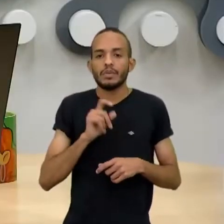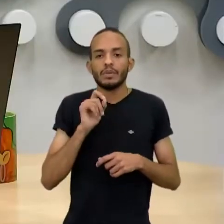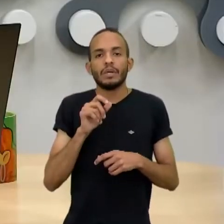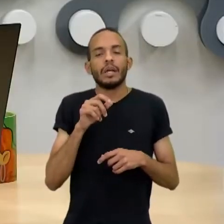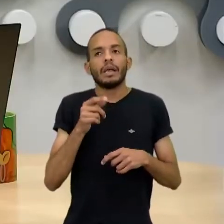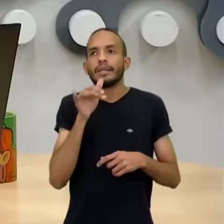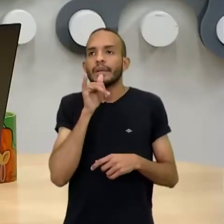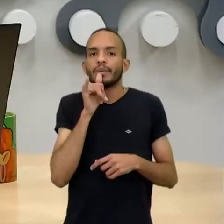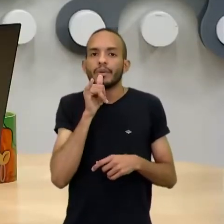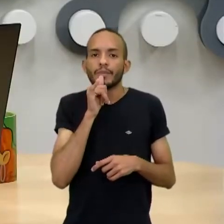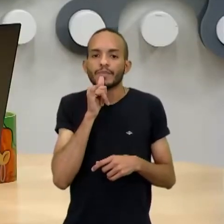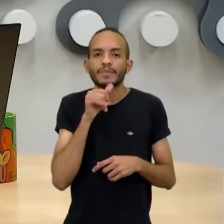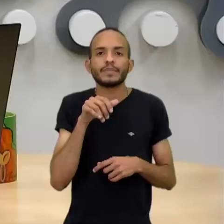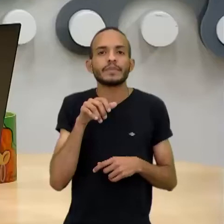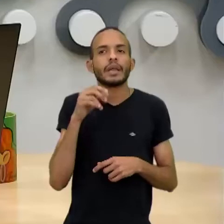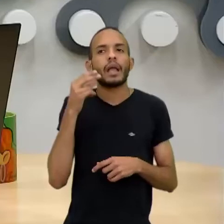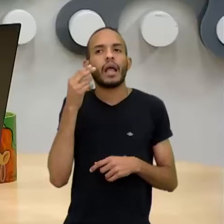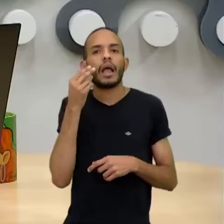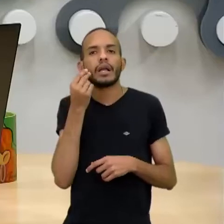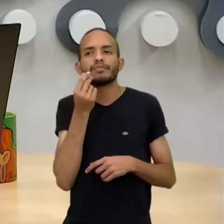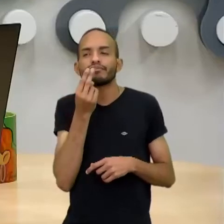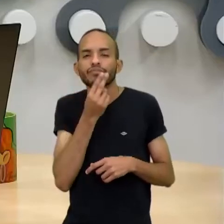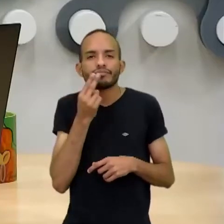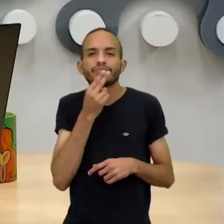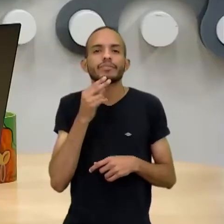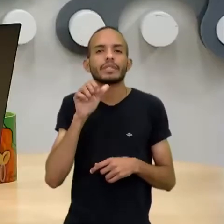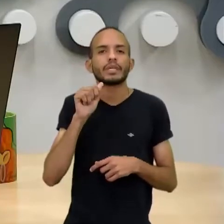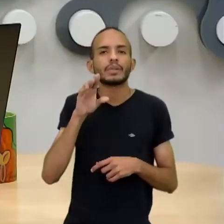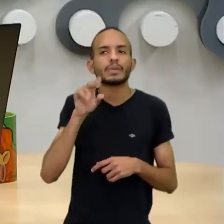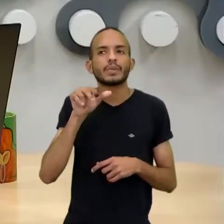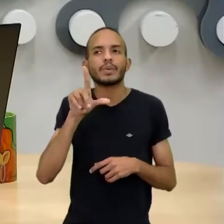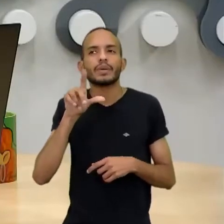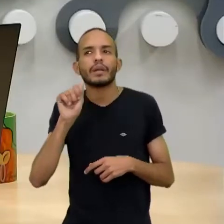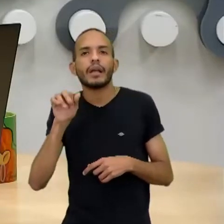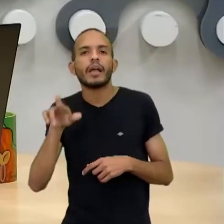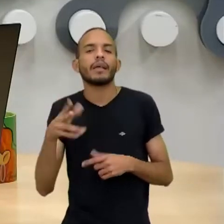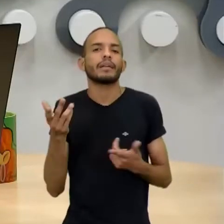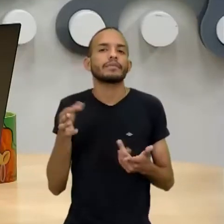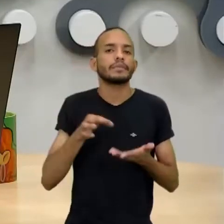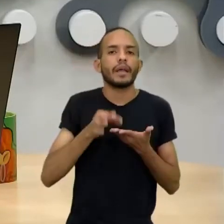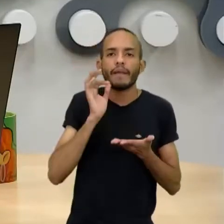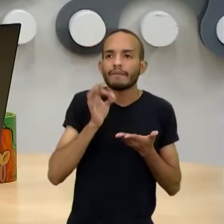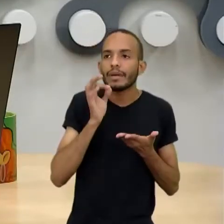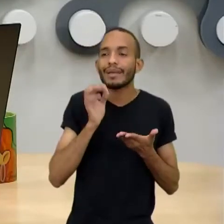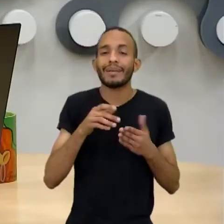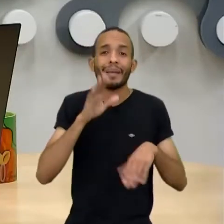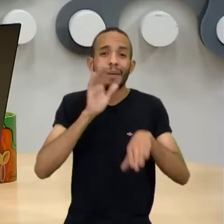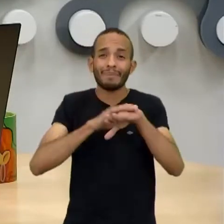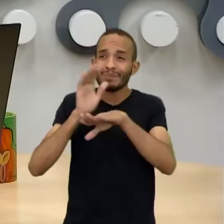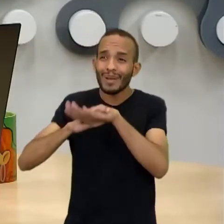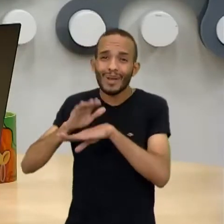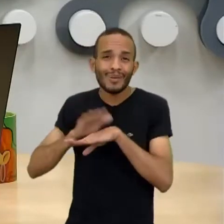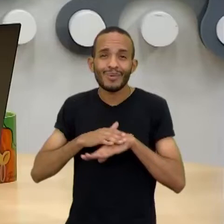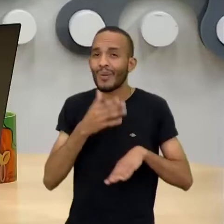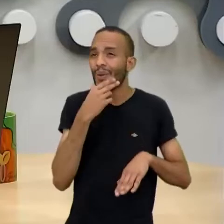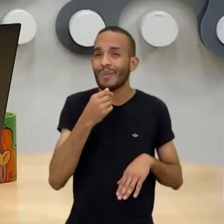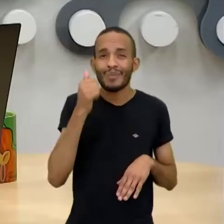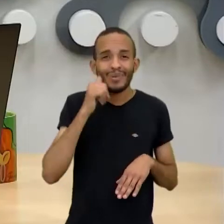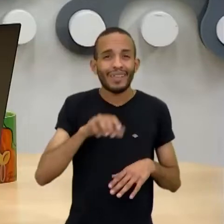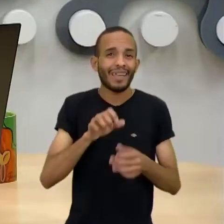açúcar, café, que enriqueceram a nossa nação, elas foram trabalhadas com mãos de mulheres e